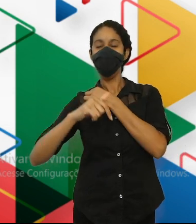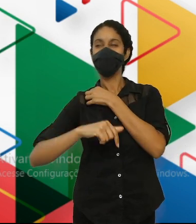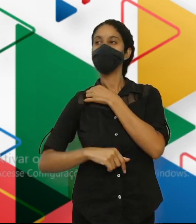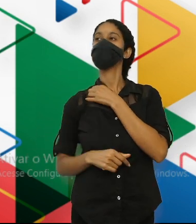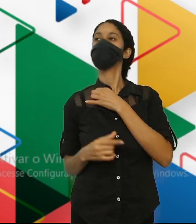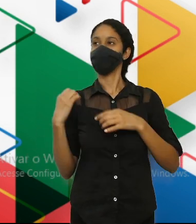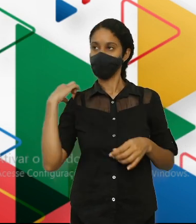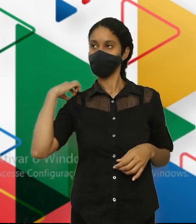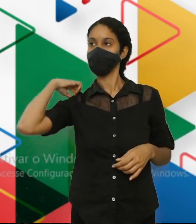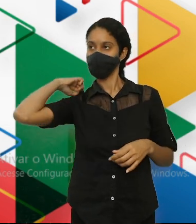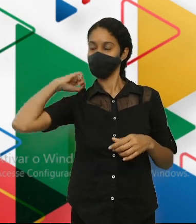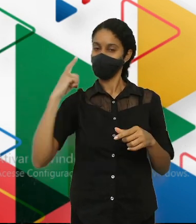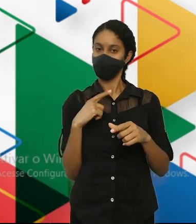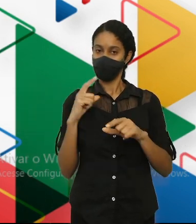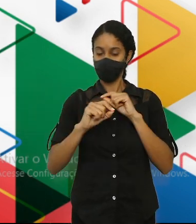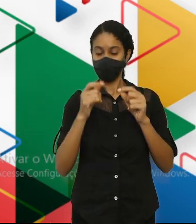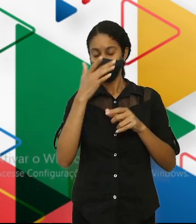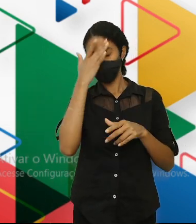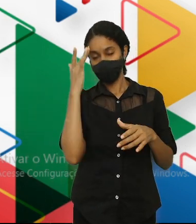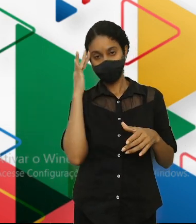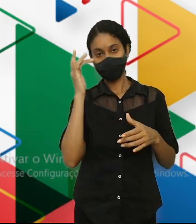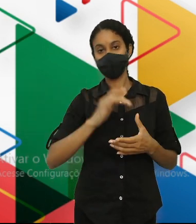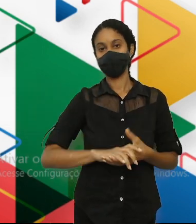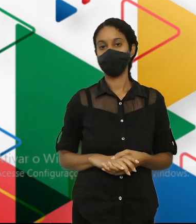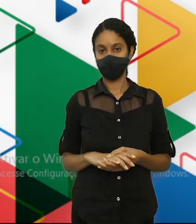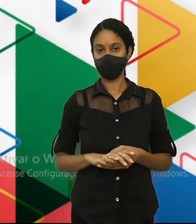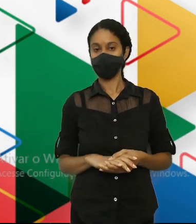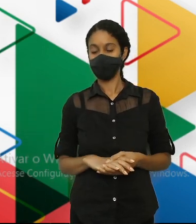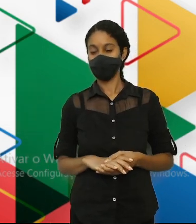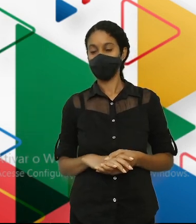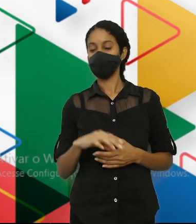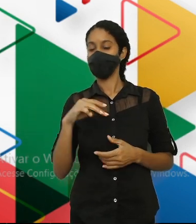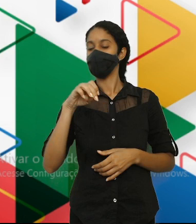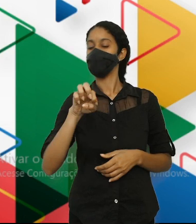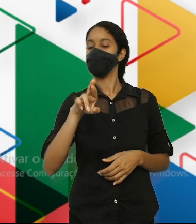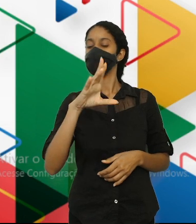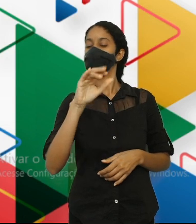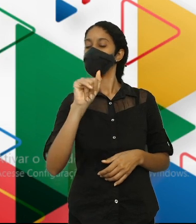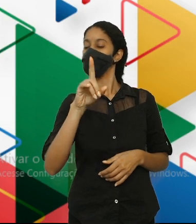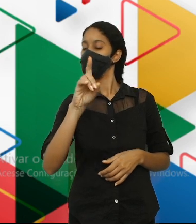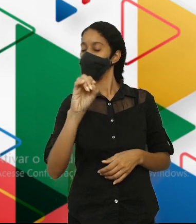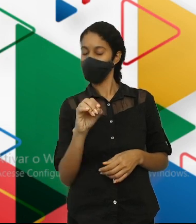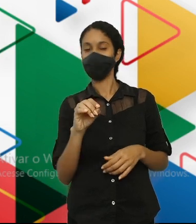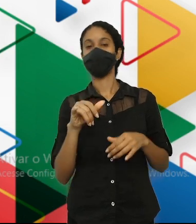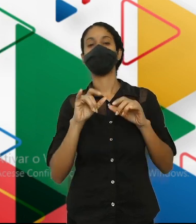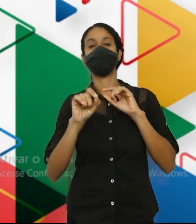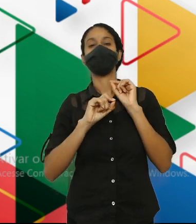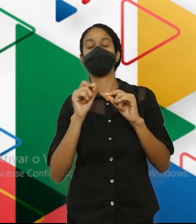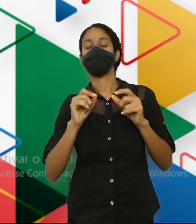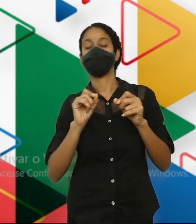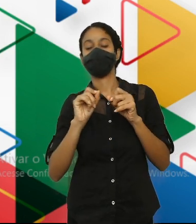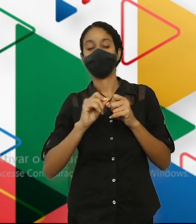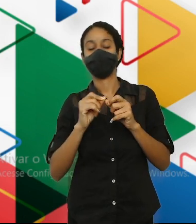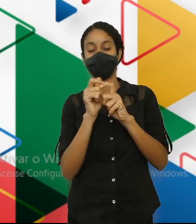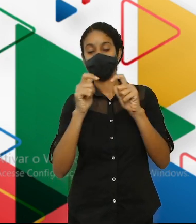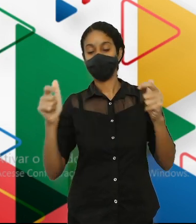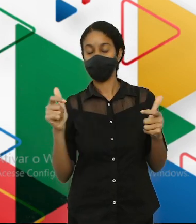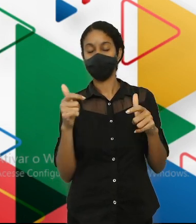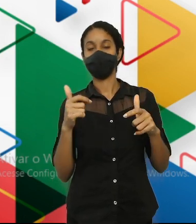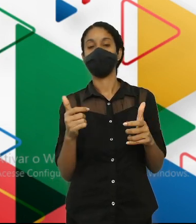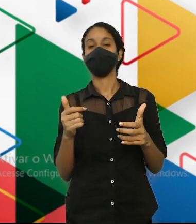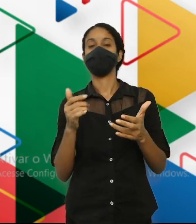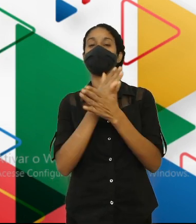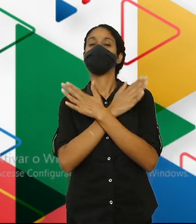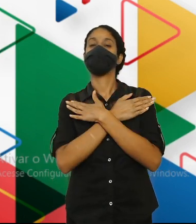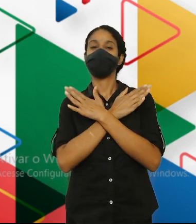fora desse mercado mesmo. Aqui a gente chama de mercado, desse mercado. O que gera um grande aumento no